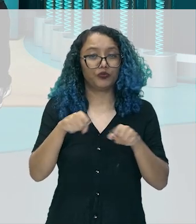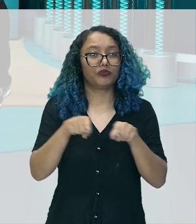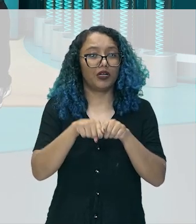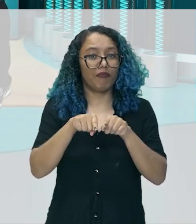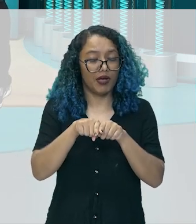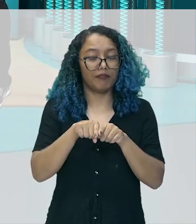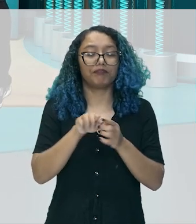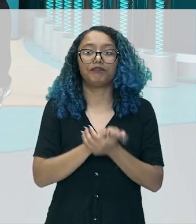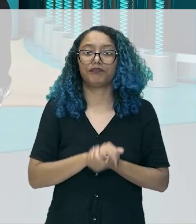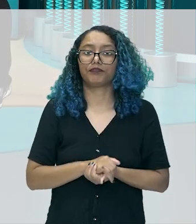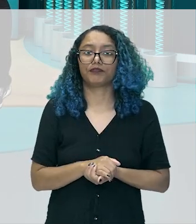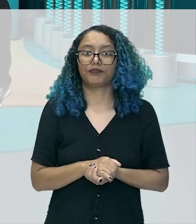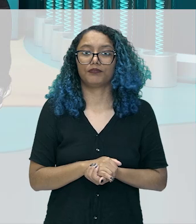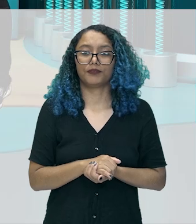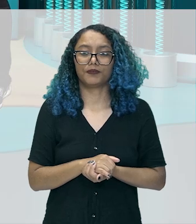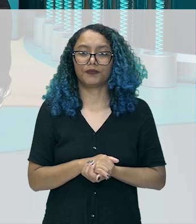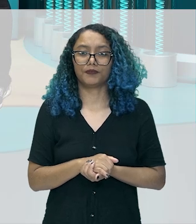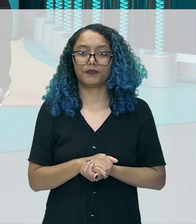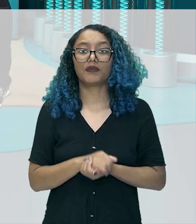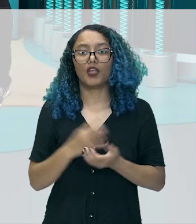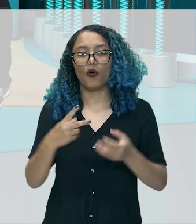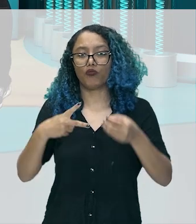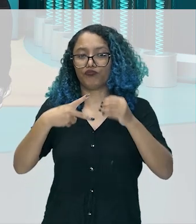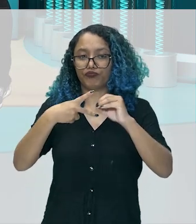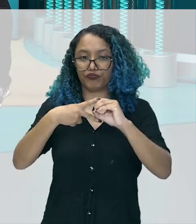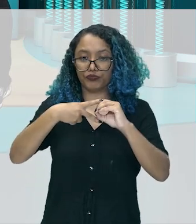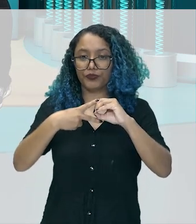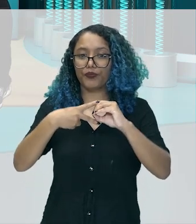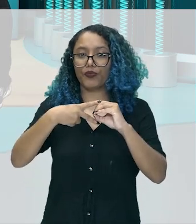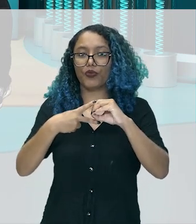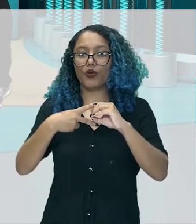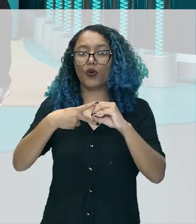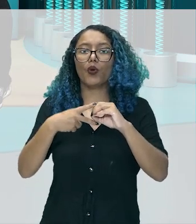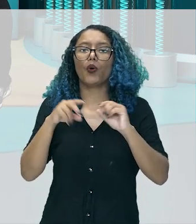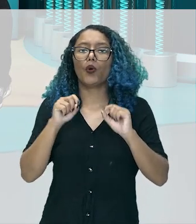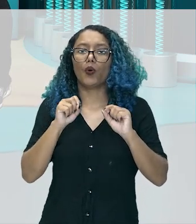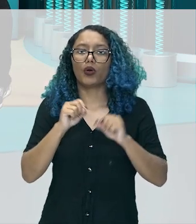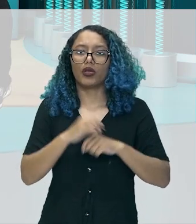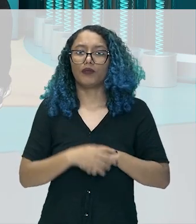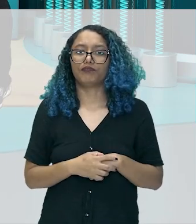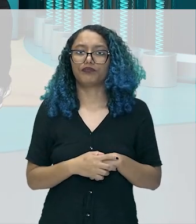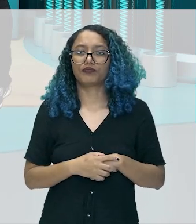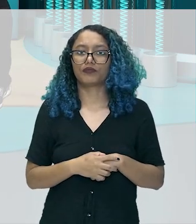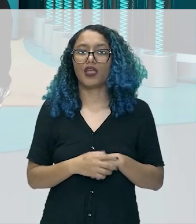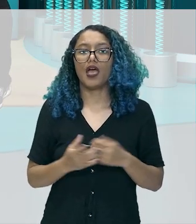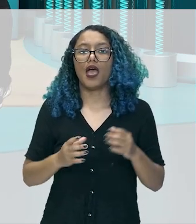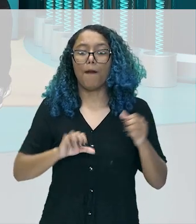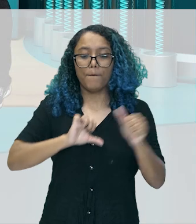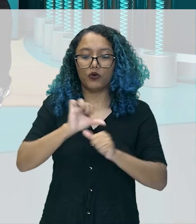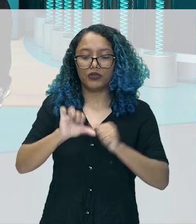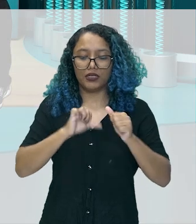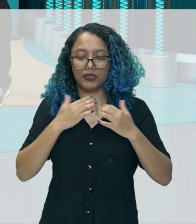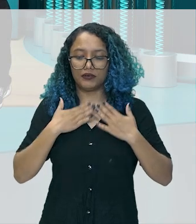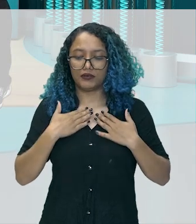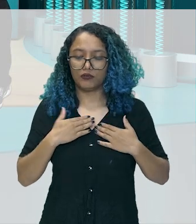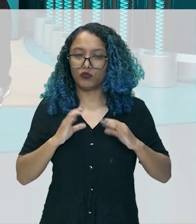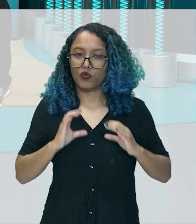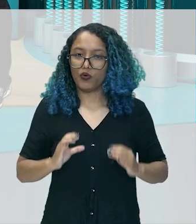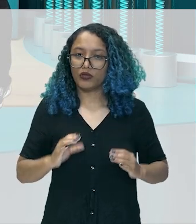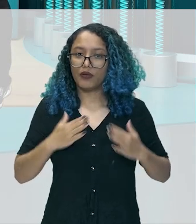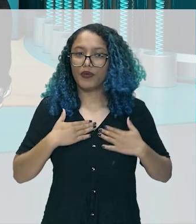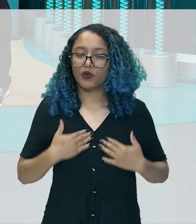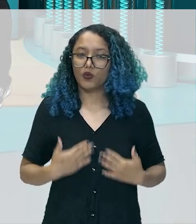a hidroginástica é um tipo de ginástica não competitiva, onde você faz exercícios dentro da piscina com o uso de